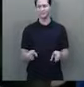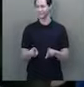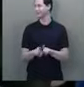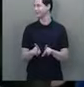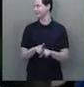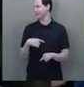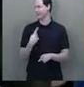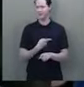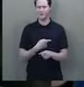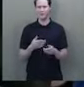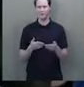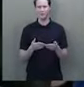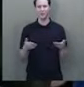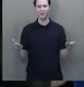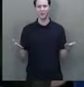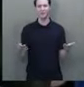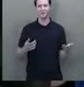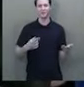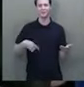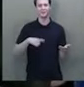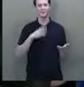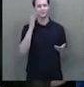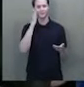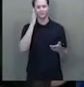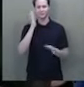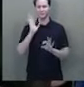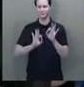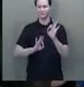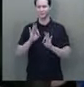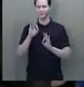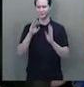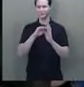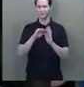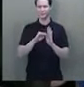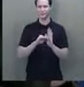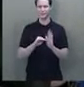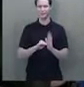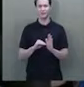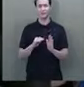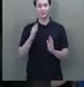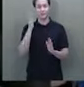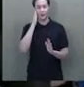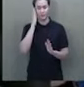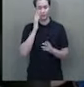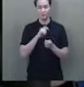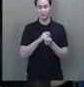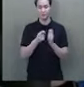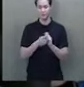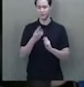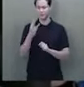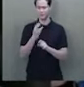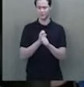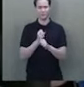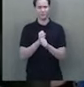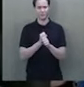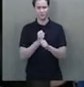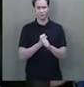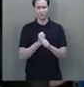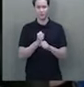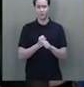darmos encaminhamento a esta forma de acordo que estabeleceria o reajuste por três anos, a 6%